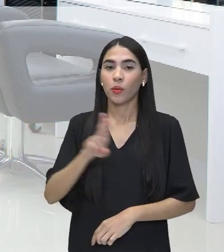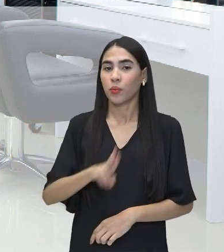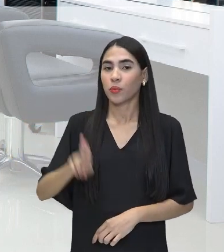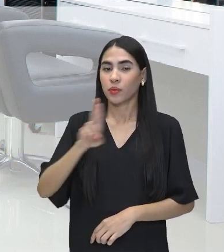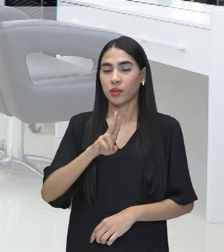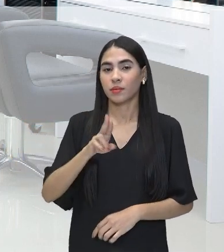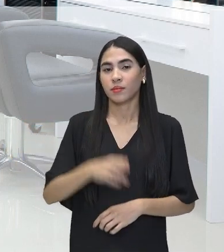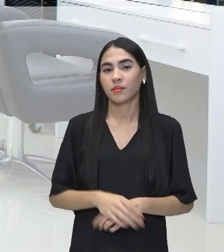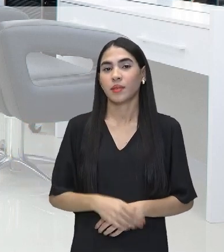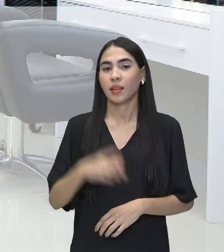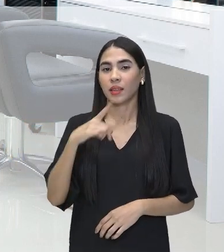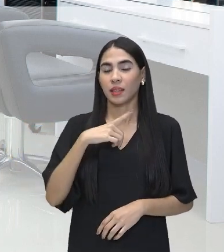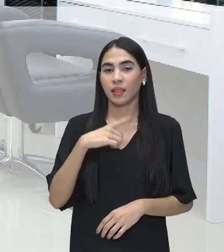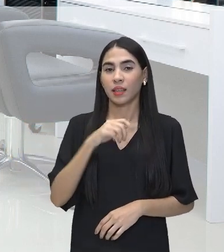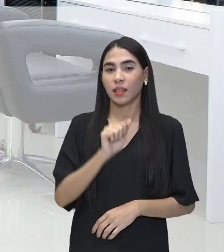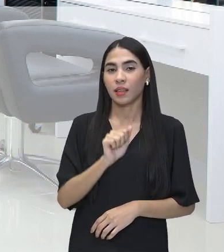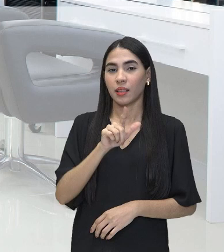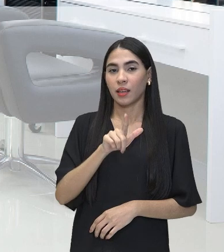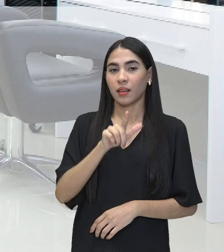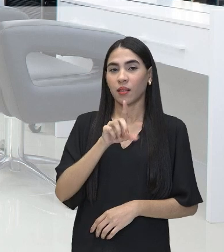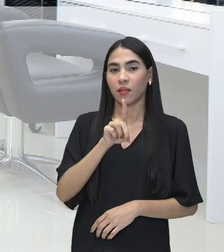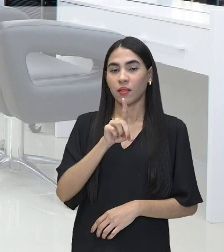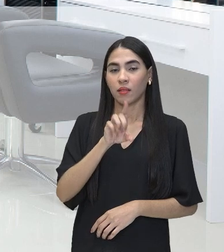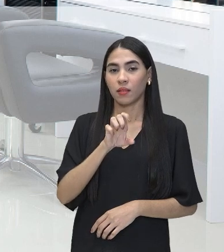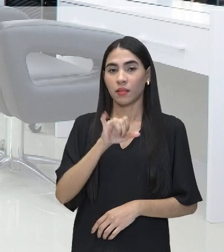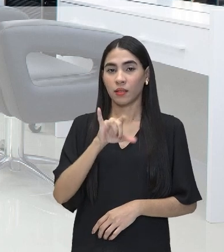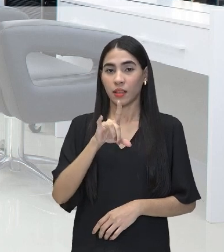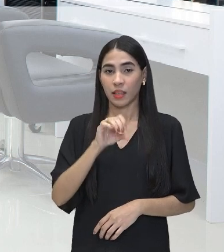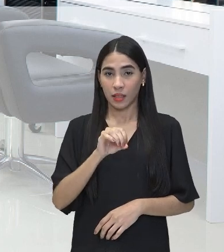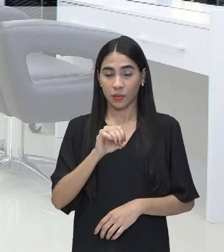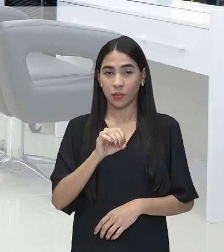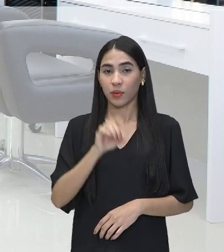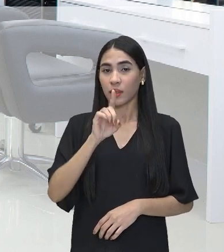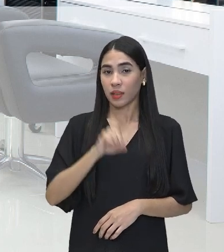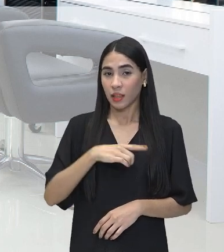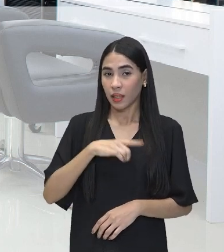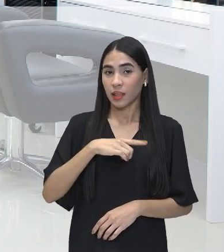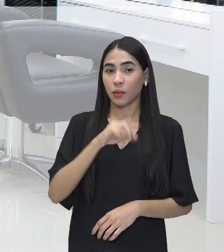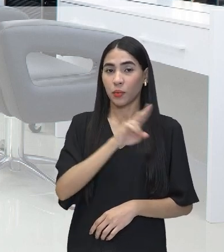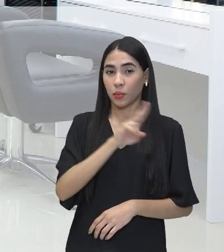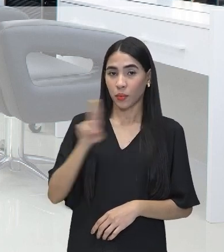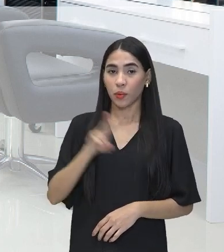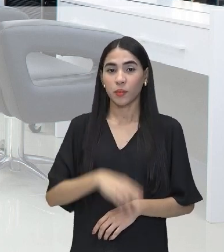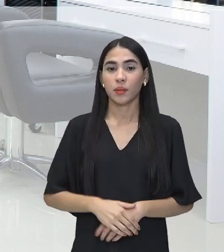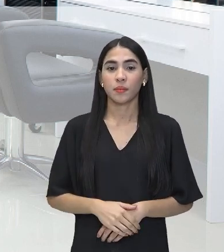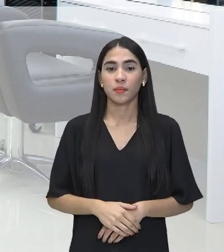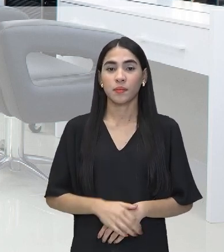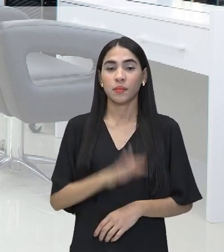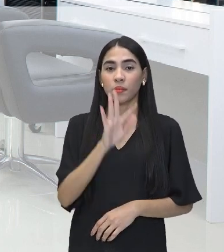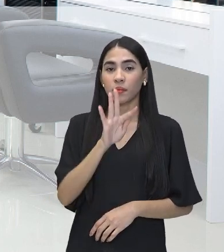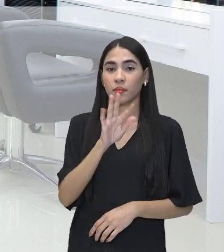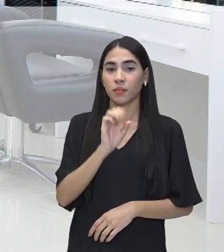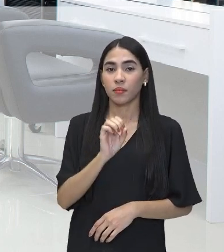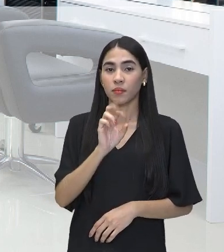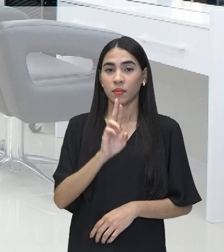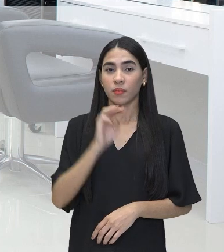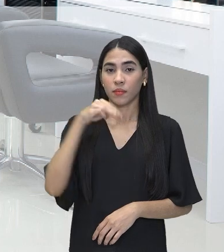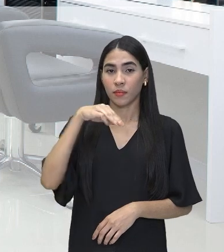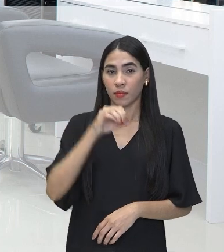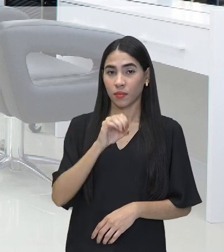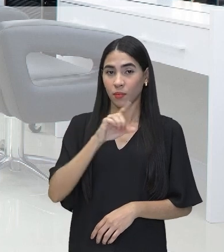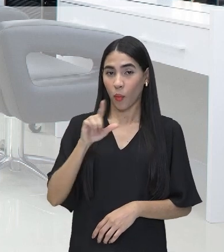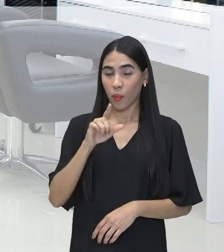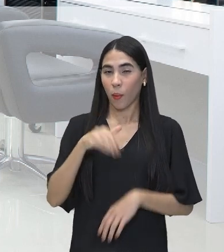existe um aldeído. E esse aldeído, ele é chamado de formol. É como